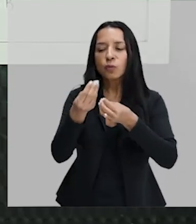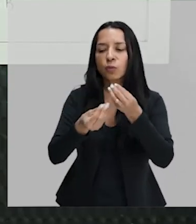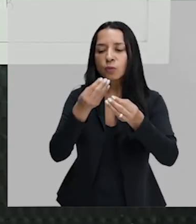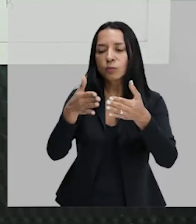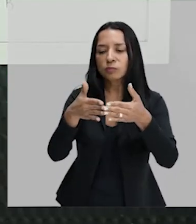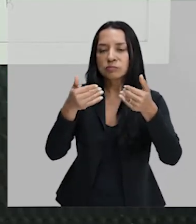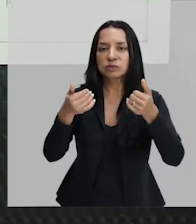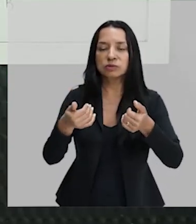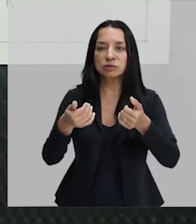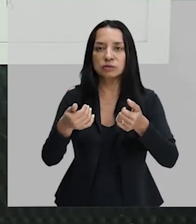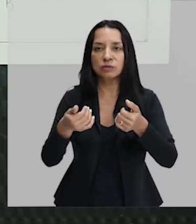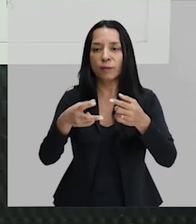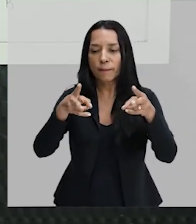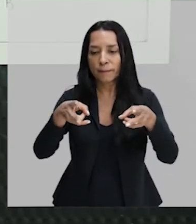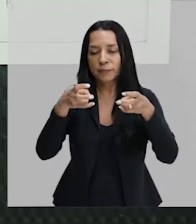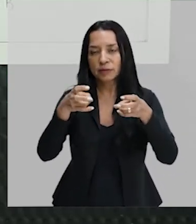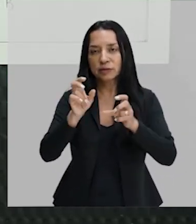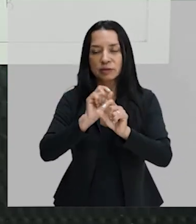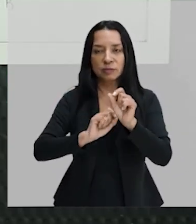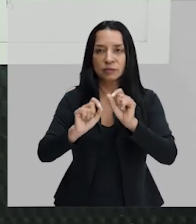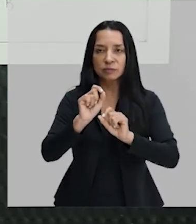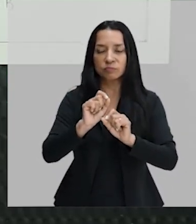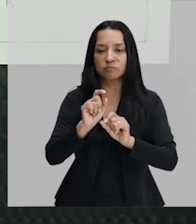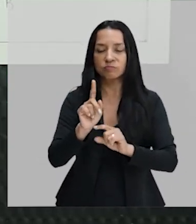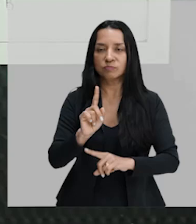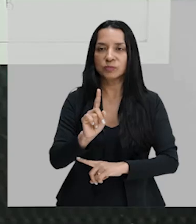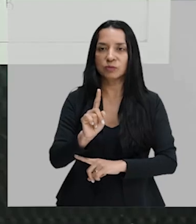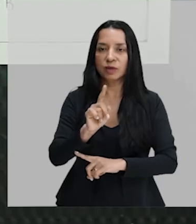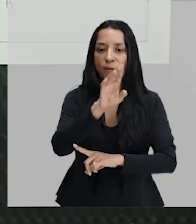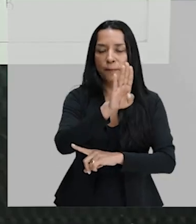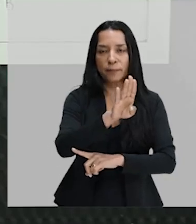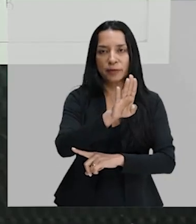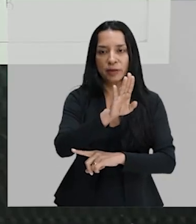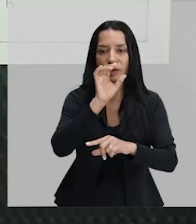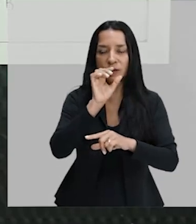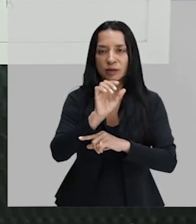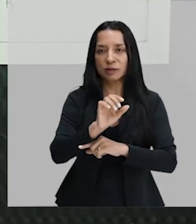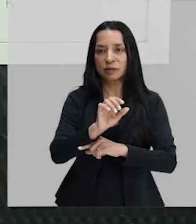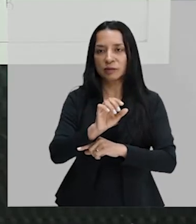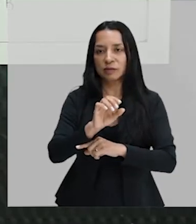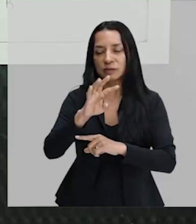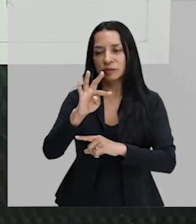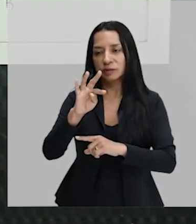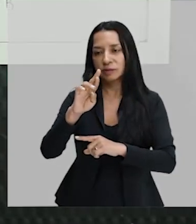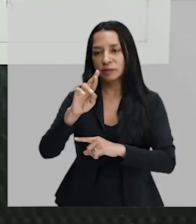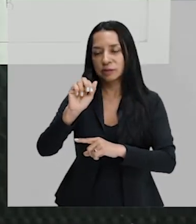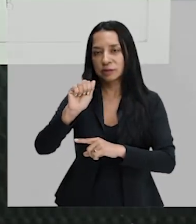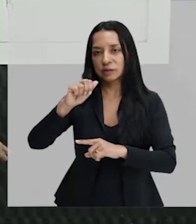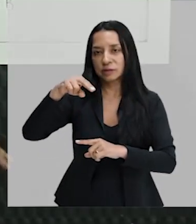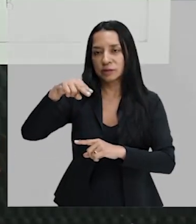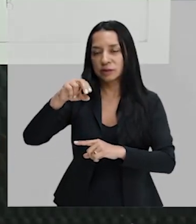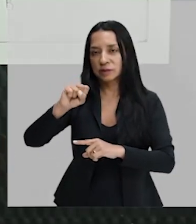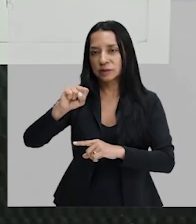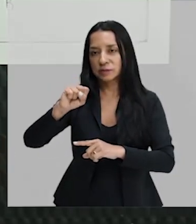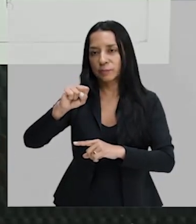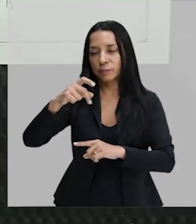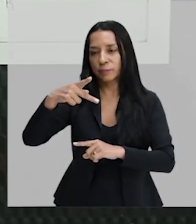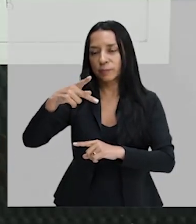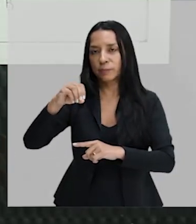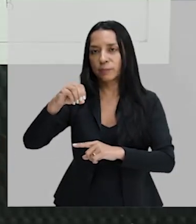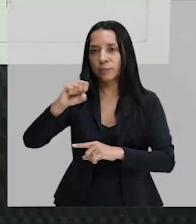com os elementos. Ó, tá? Então, veja só. Então, vamos lá. Bota A mais o menos B. O que você